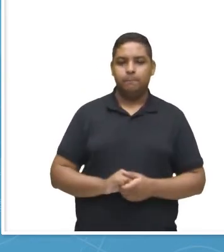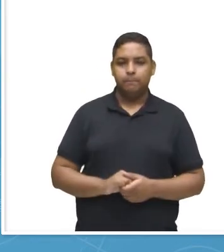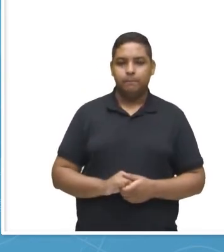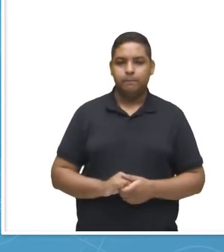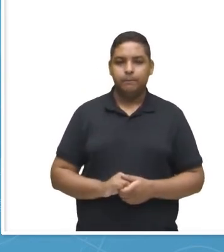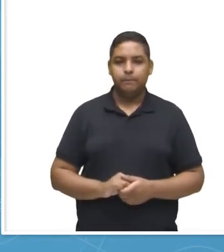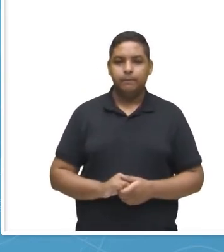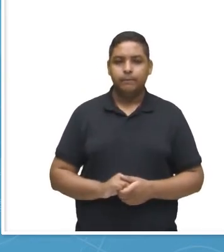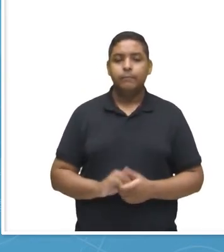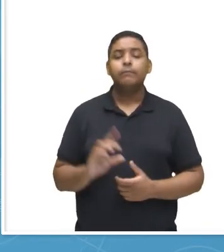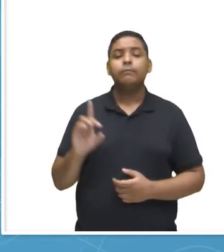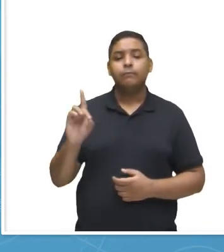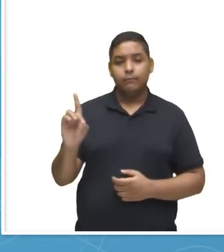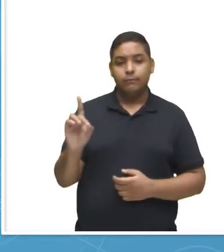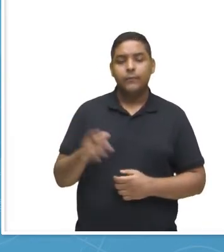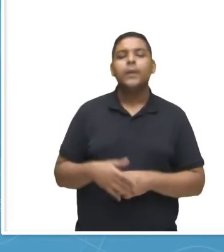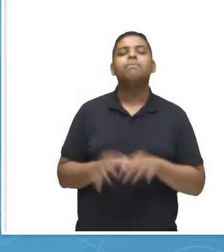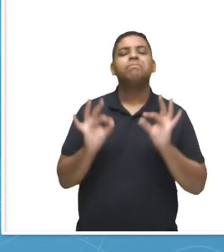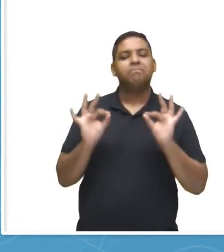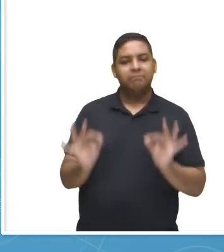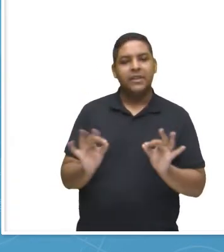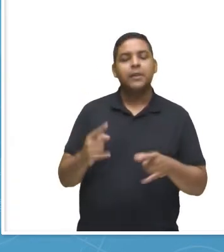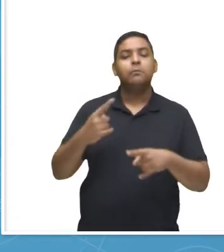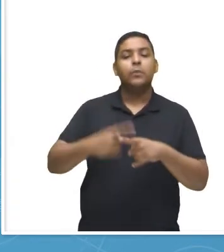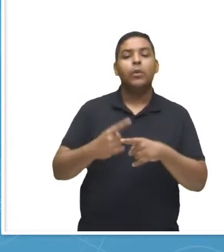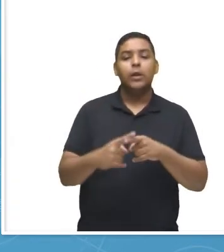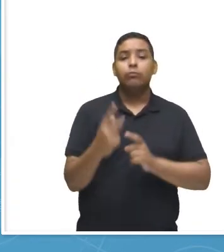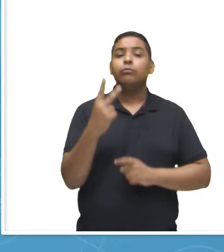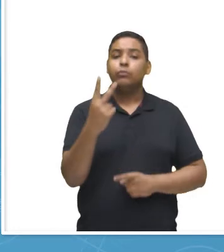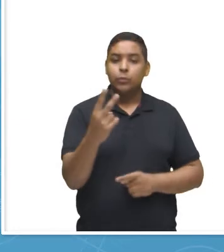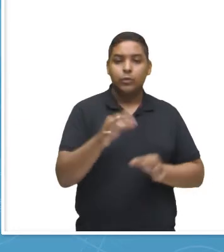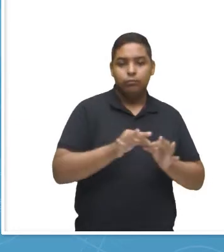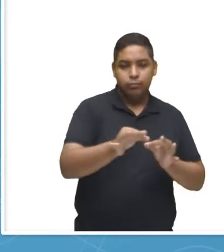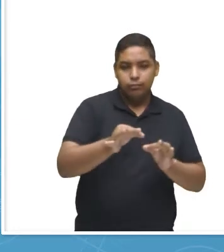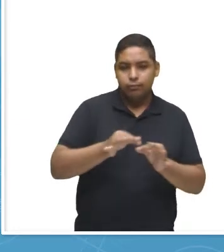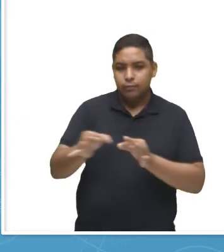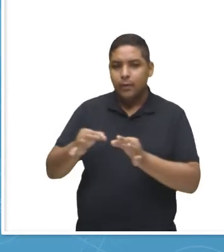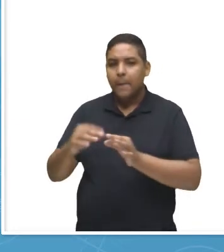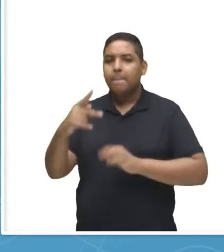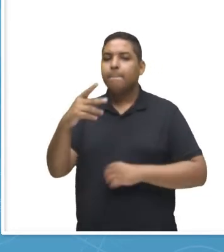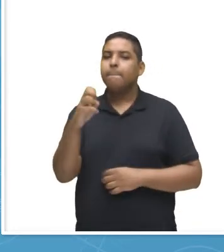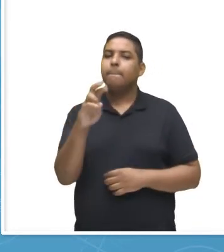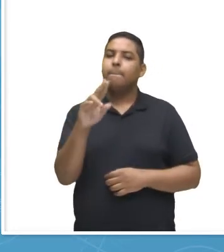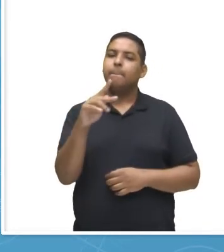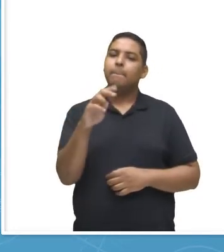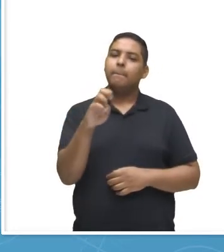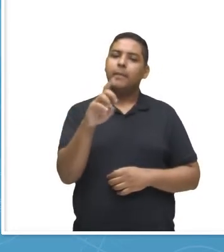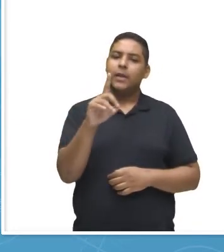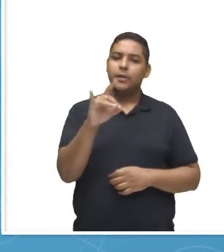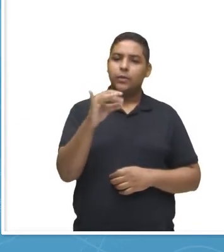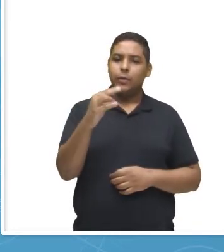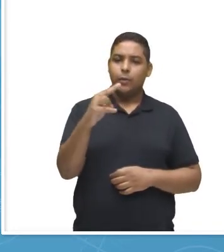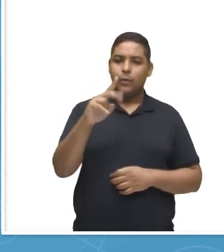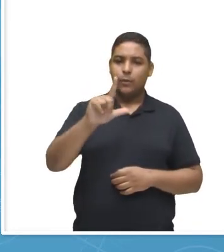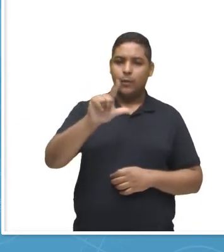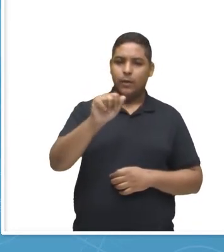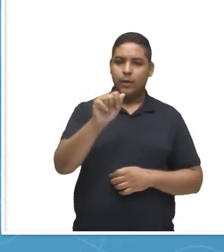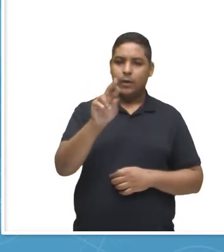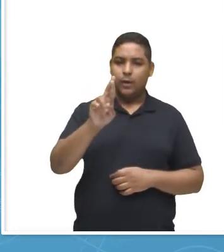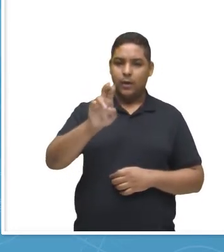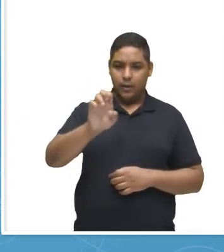Letra D, correta, né, porque se duas retas são perpendiculares, né, é quando elas estão no mesmo plano, né? Elas